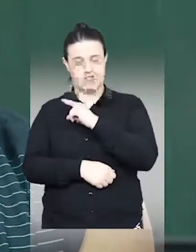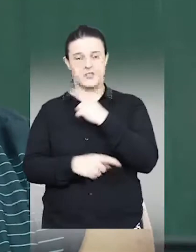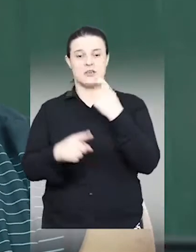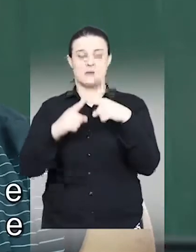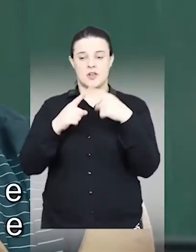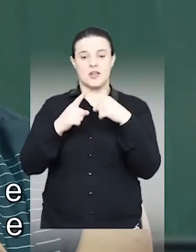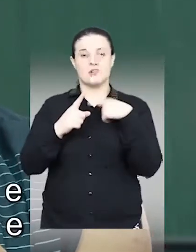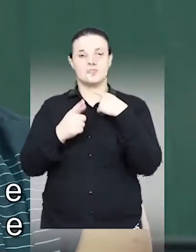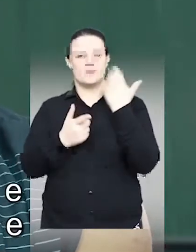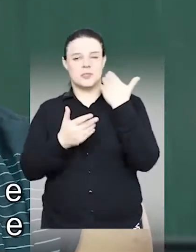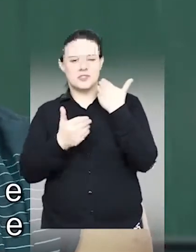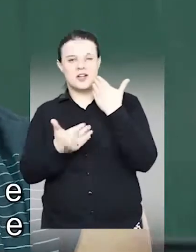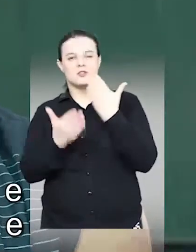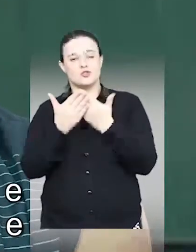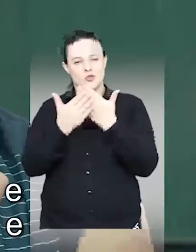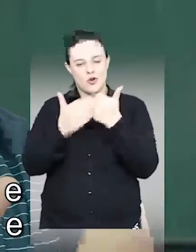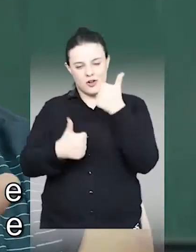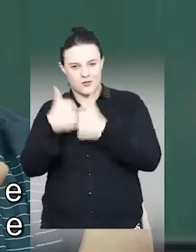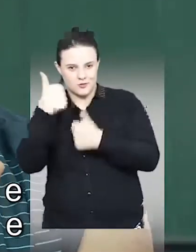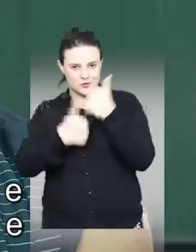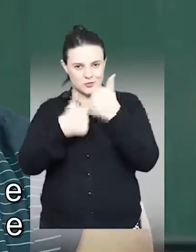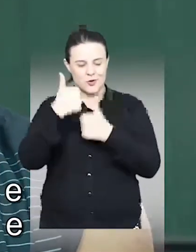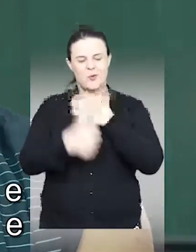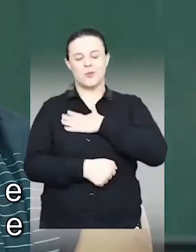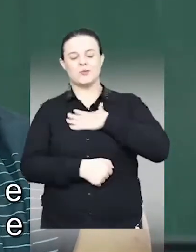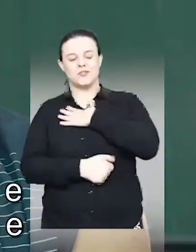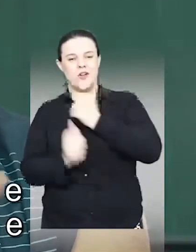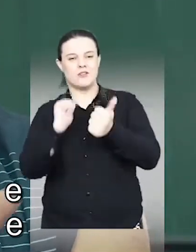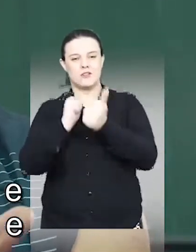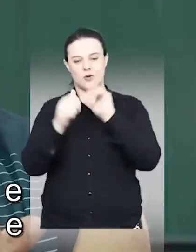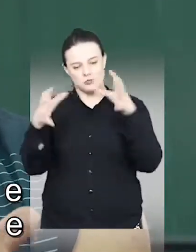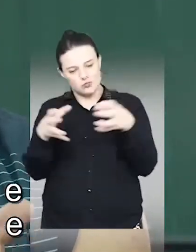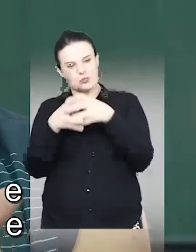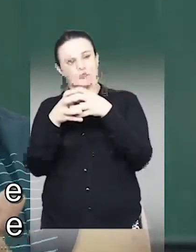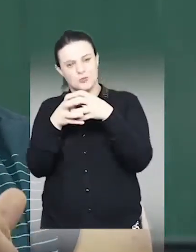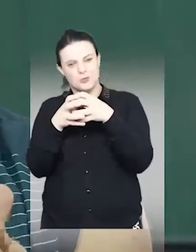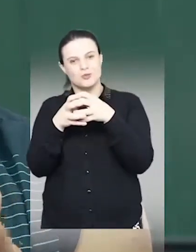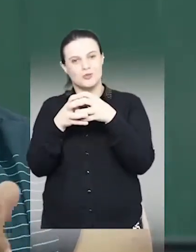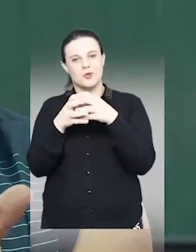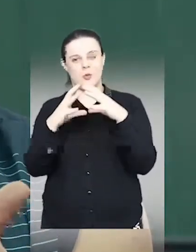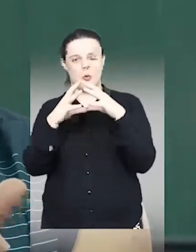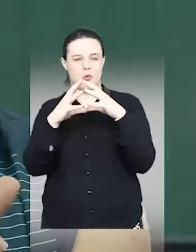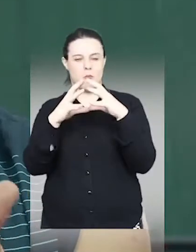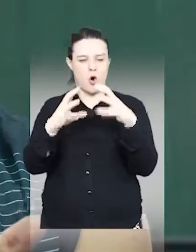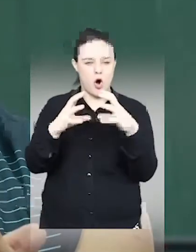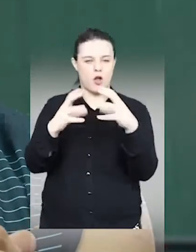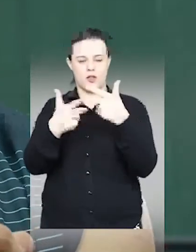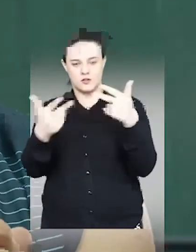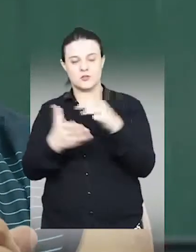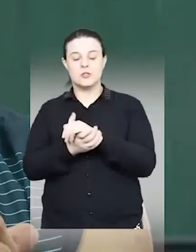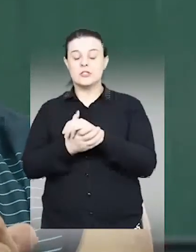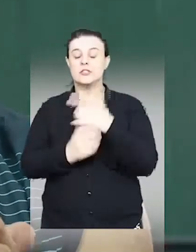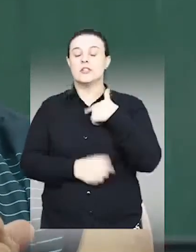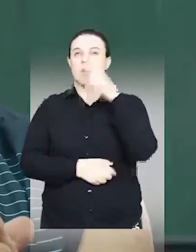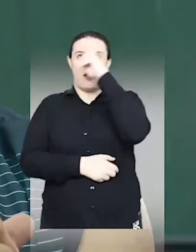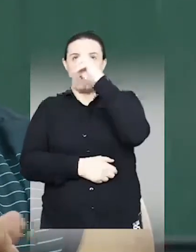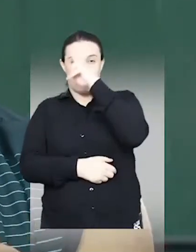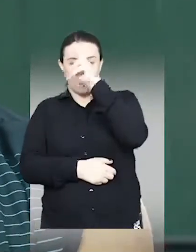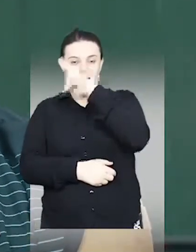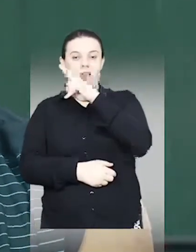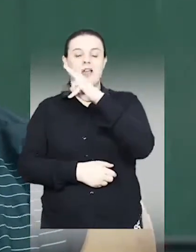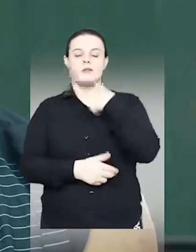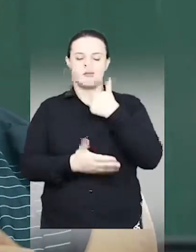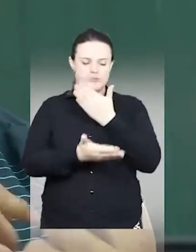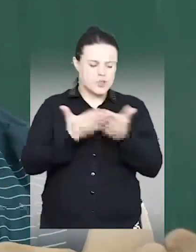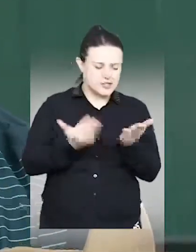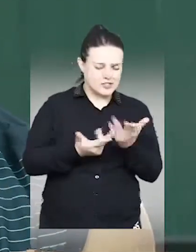Gino. Como eu fiz muita escolinha de futebol e gostava muito de esportes coletivos e esportes com bola, ele me trouxe muito essa